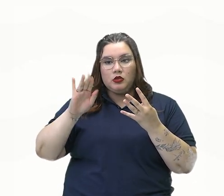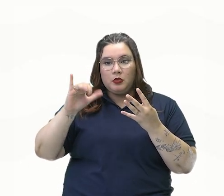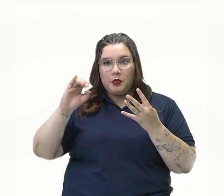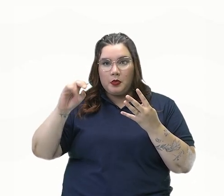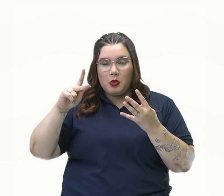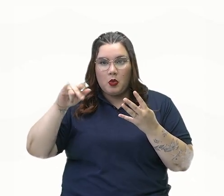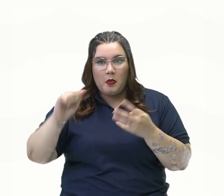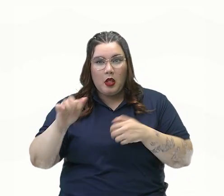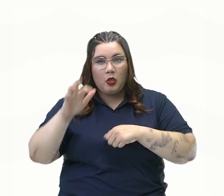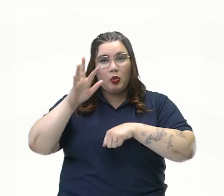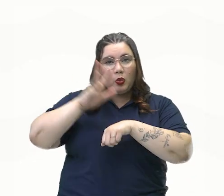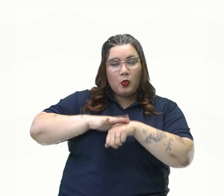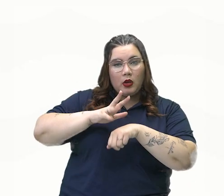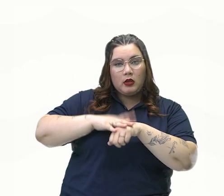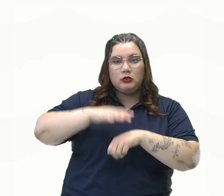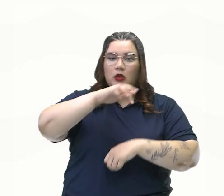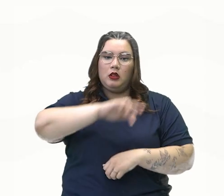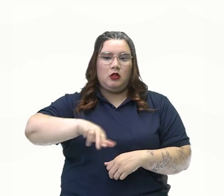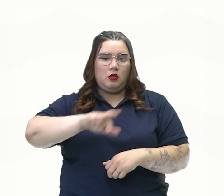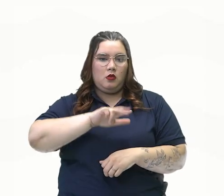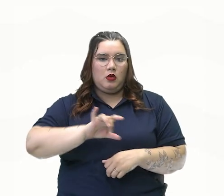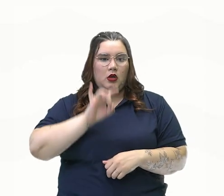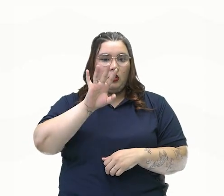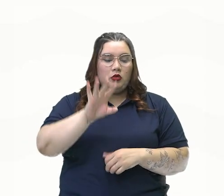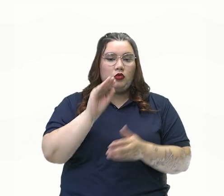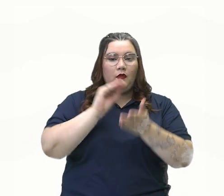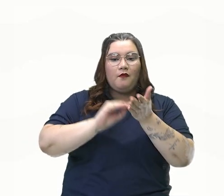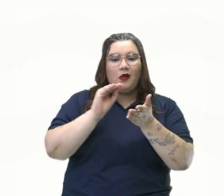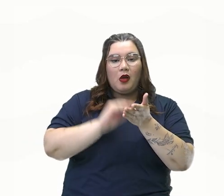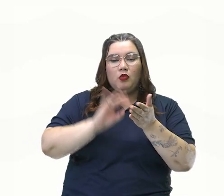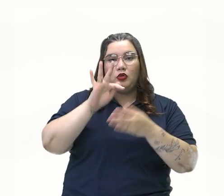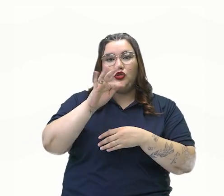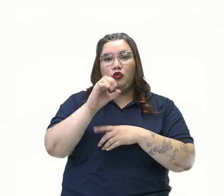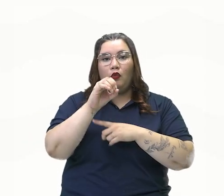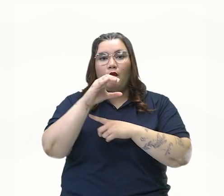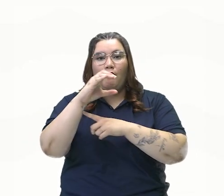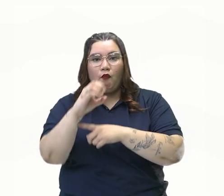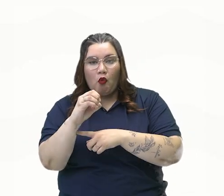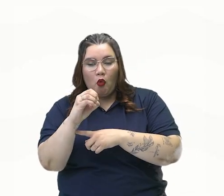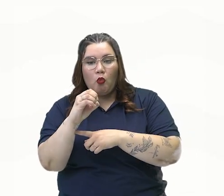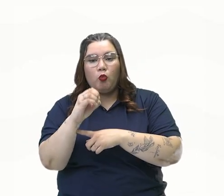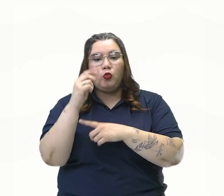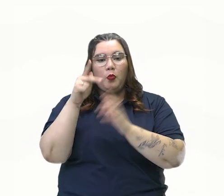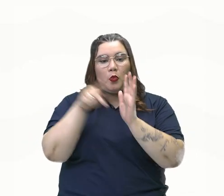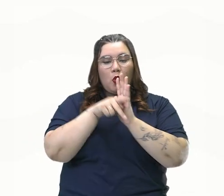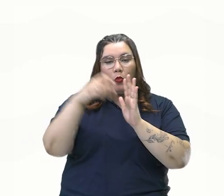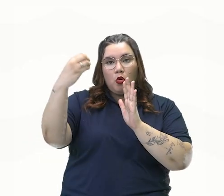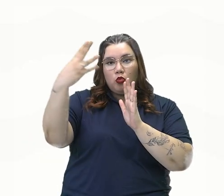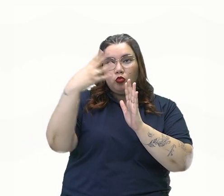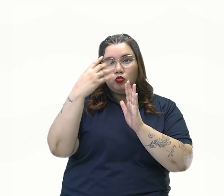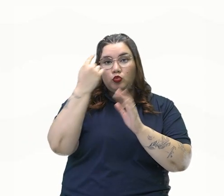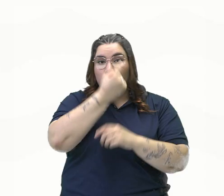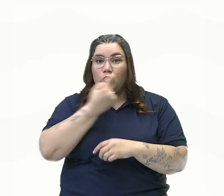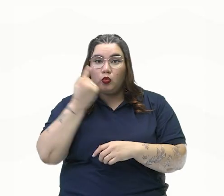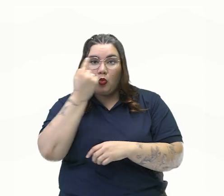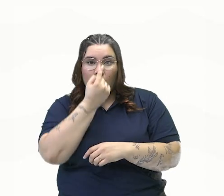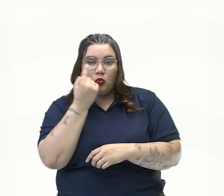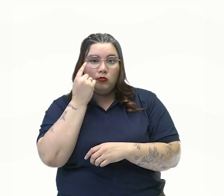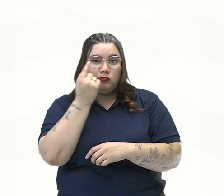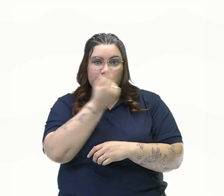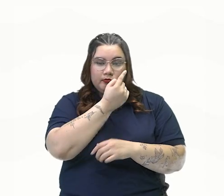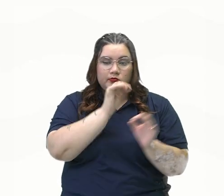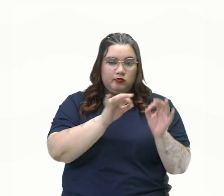pois decorrem apenas da focalização inadequada da luz, que chega à